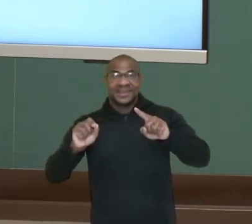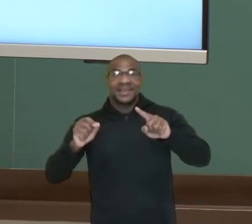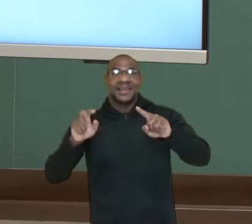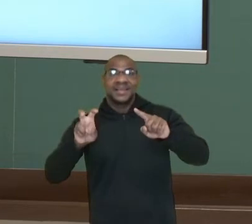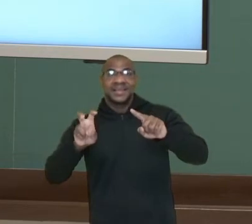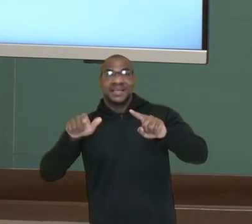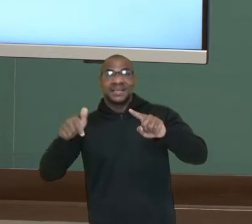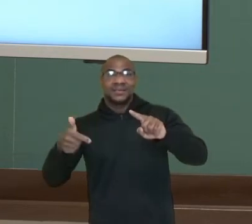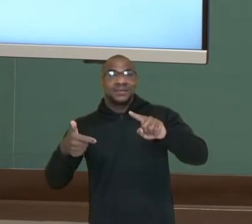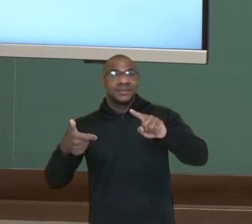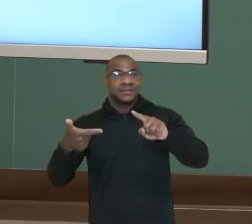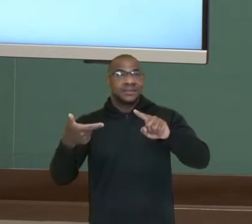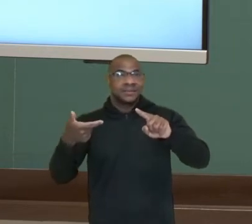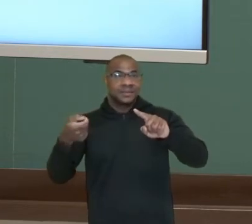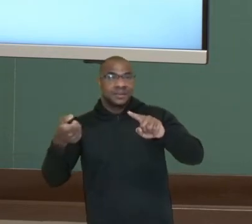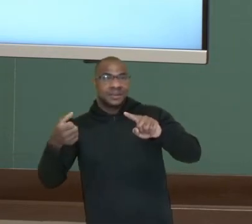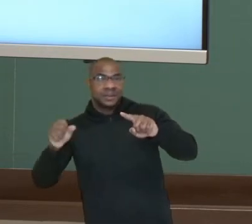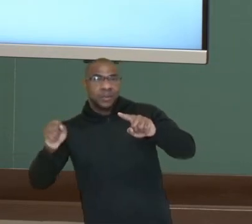5,208,